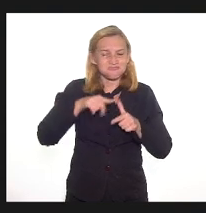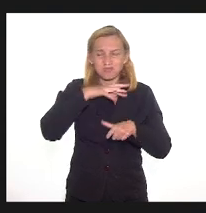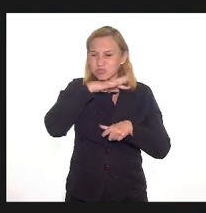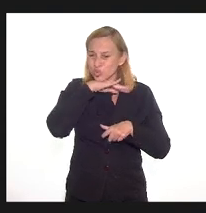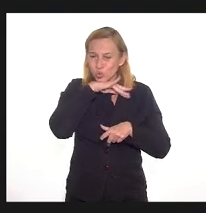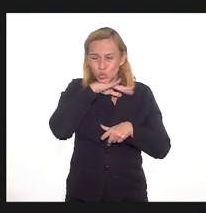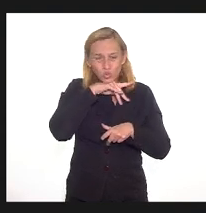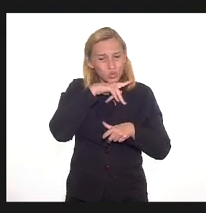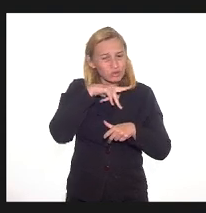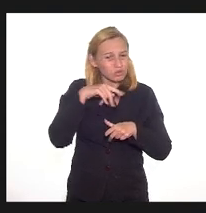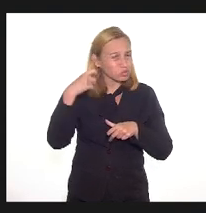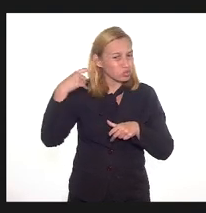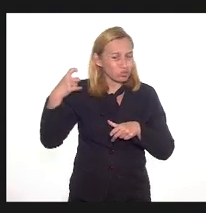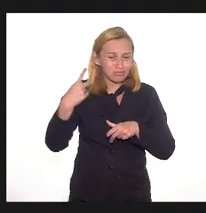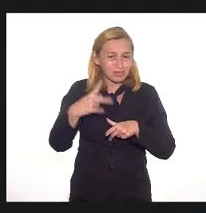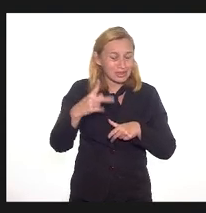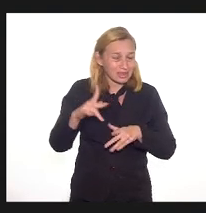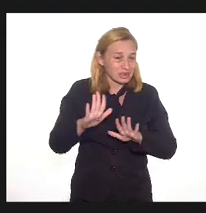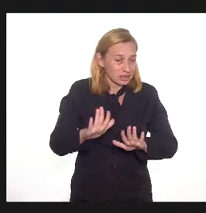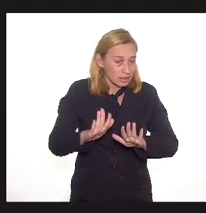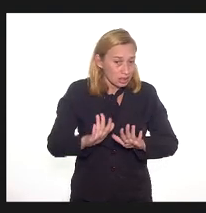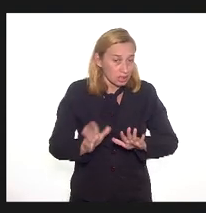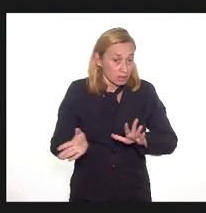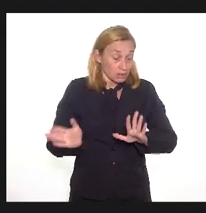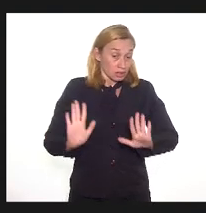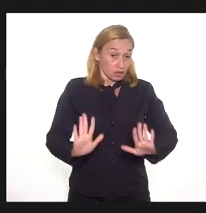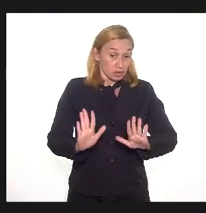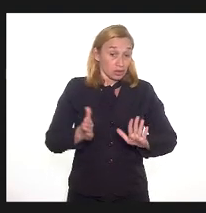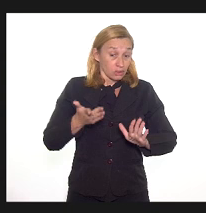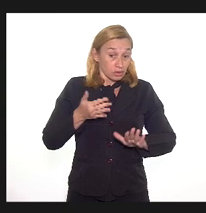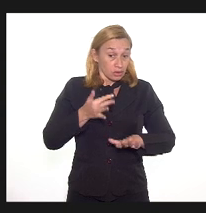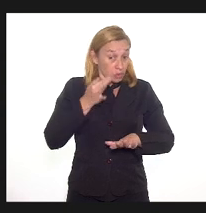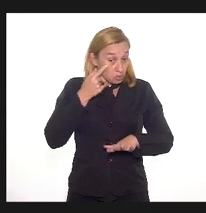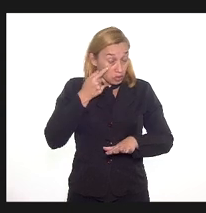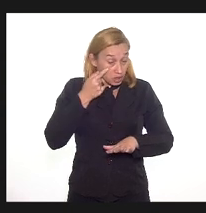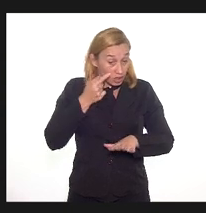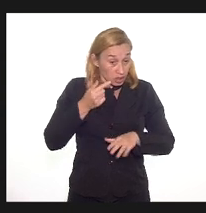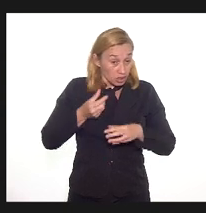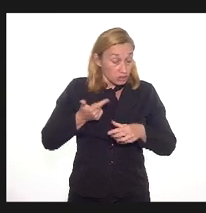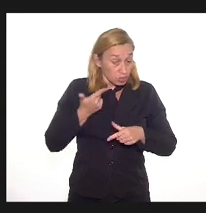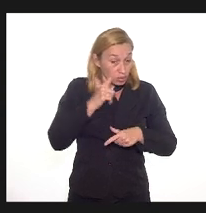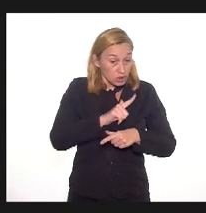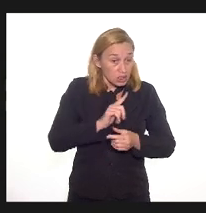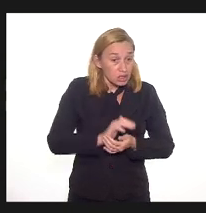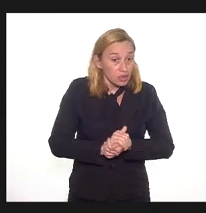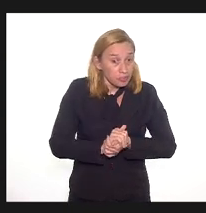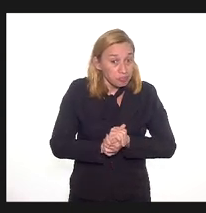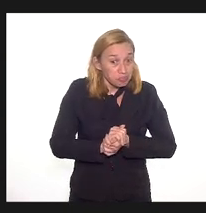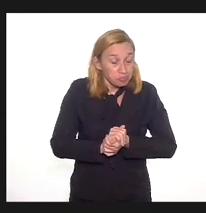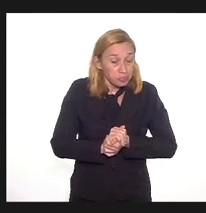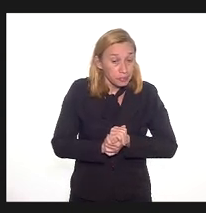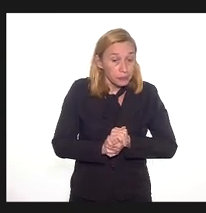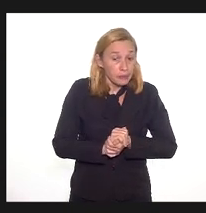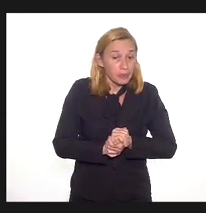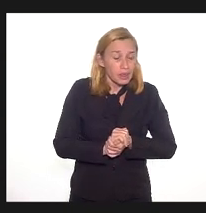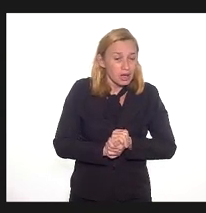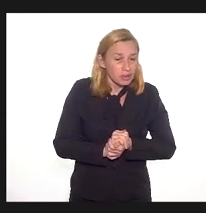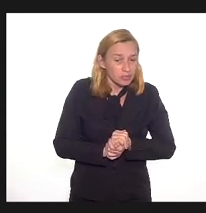gatilho para esse processo. Então, por essa lei, nós necessariamente temos que dar oportunidades iguais para todos os